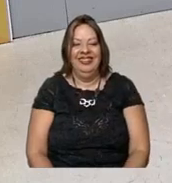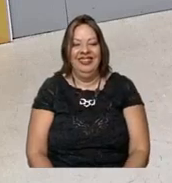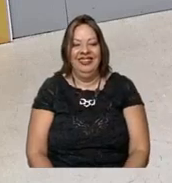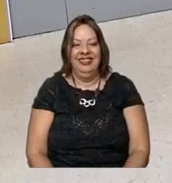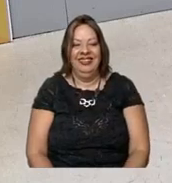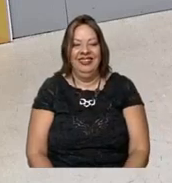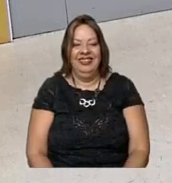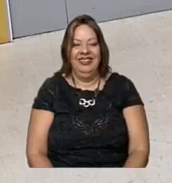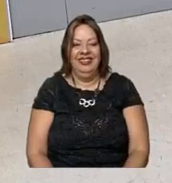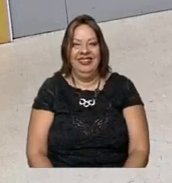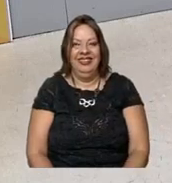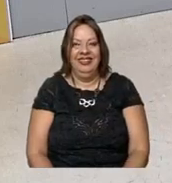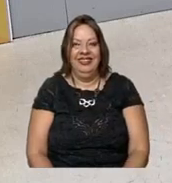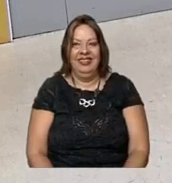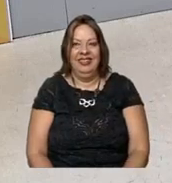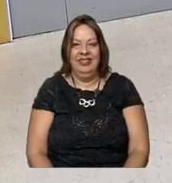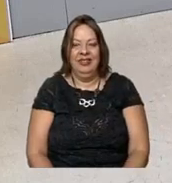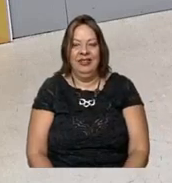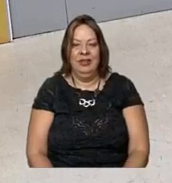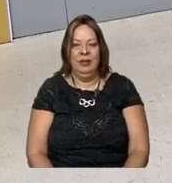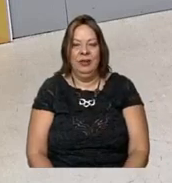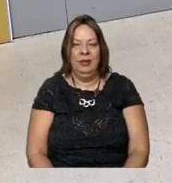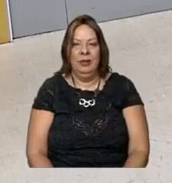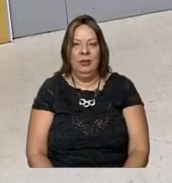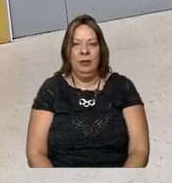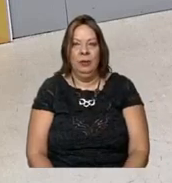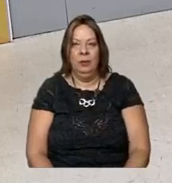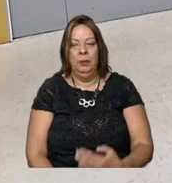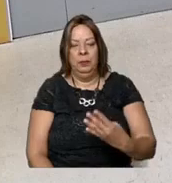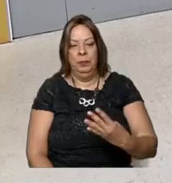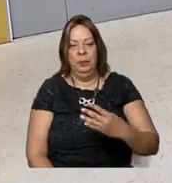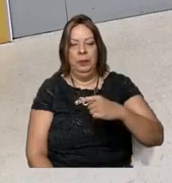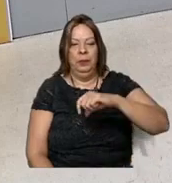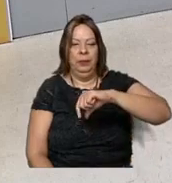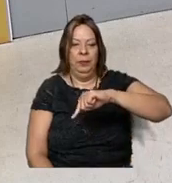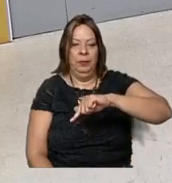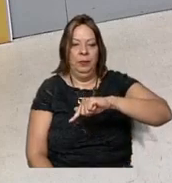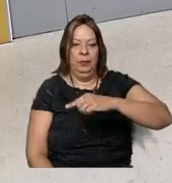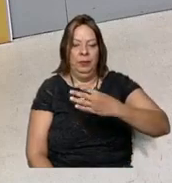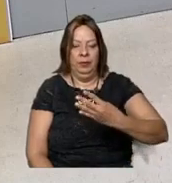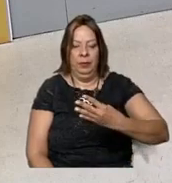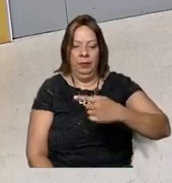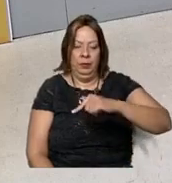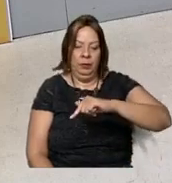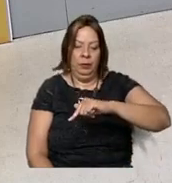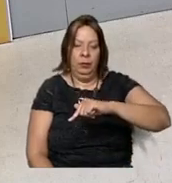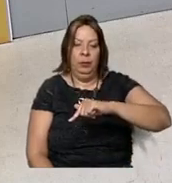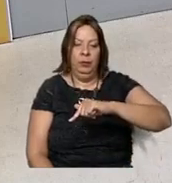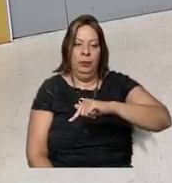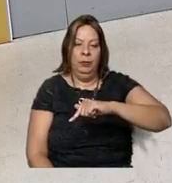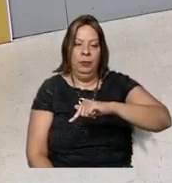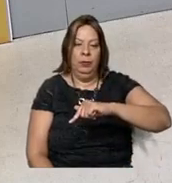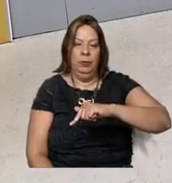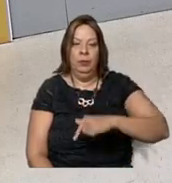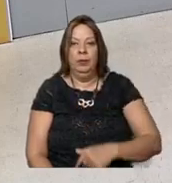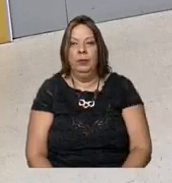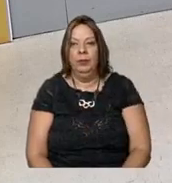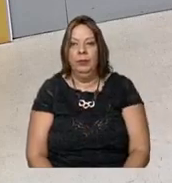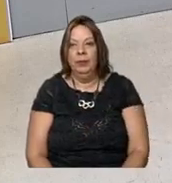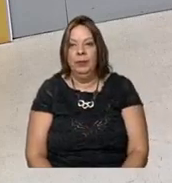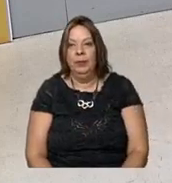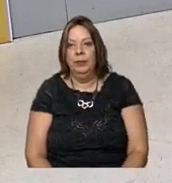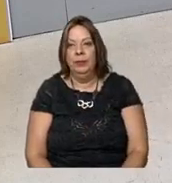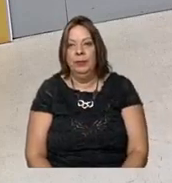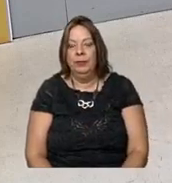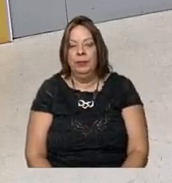marcou 49, que coisa boa, então marca 47, 47, marca 47, neste